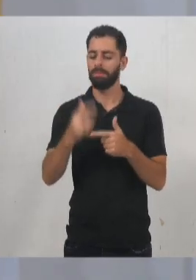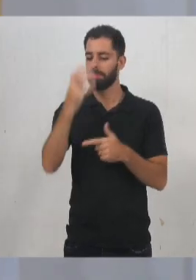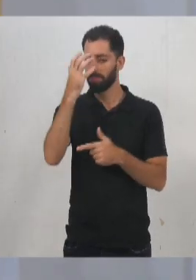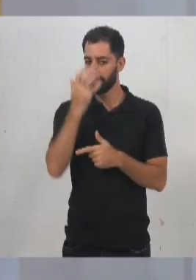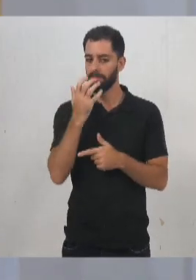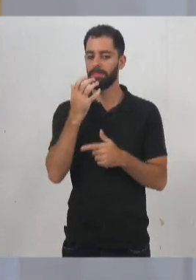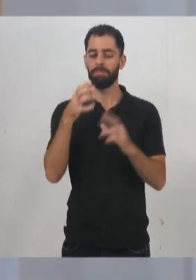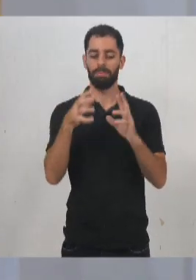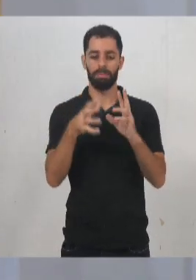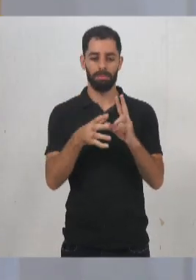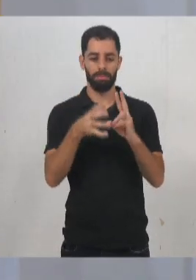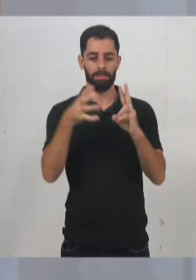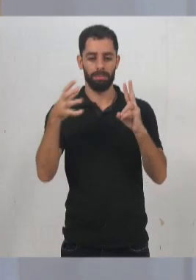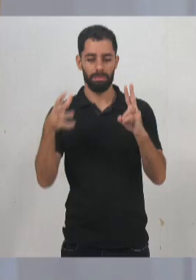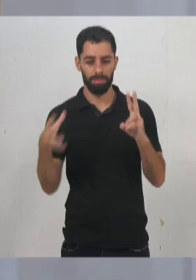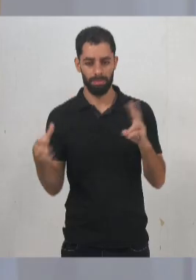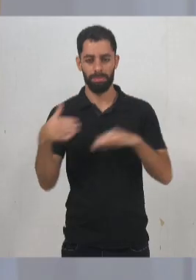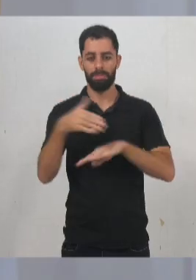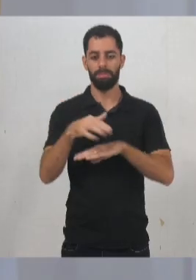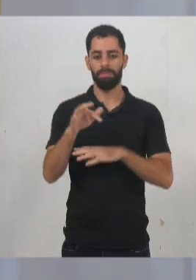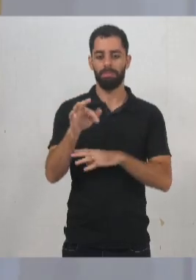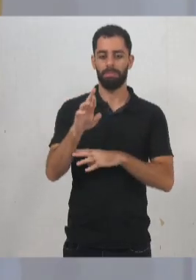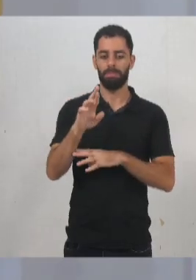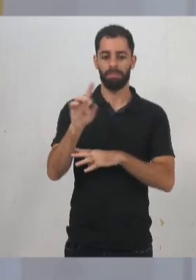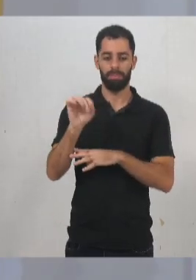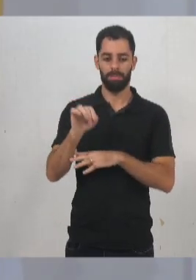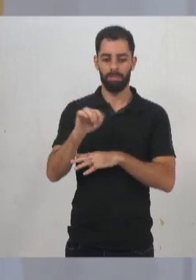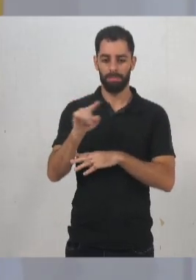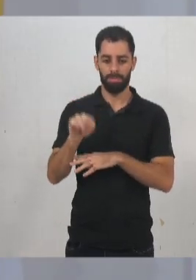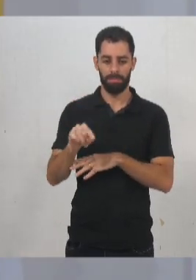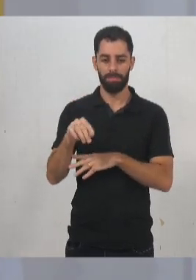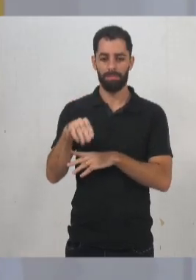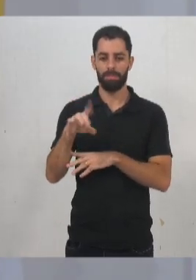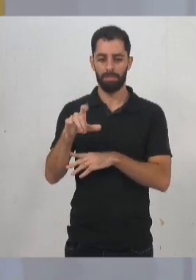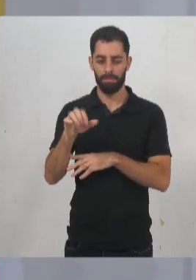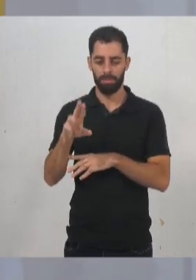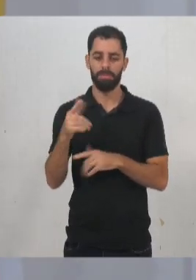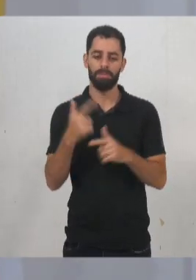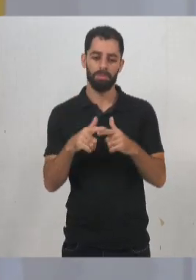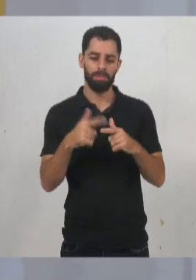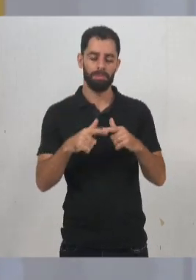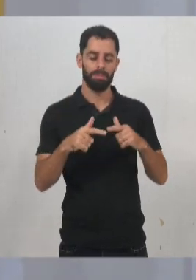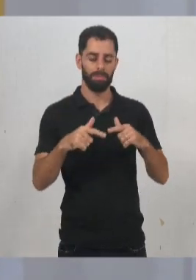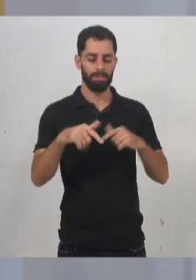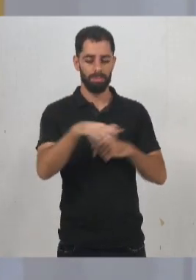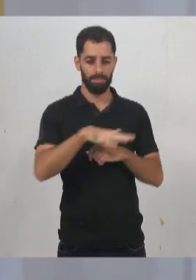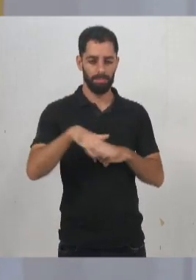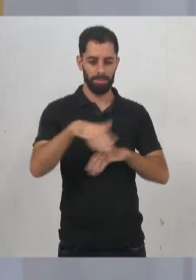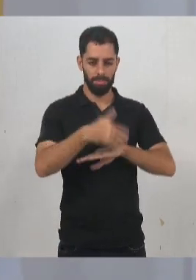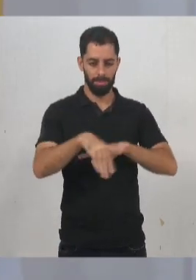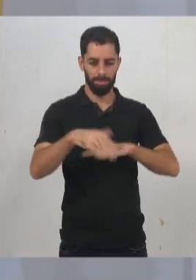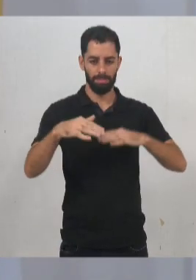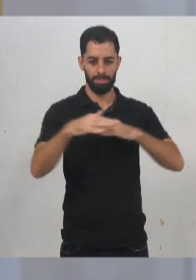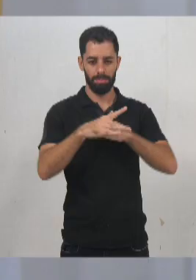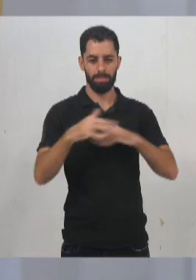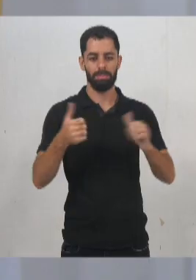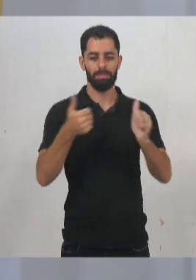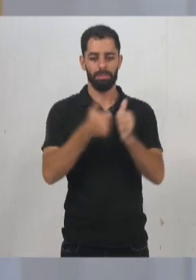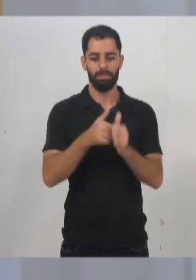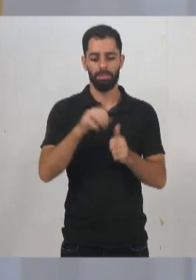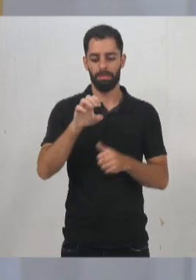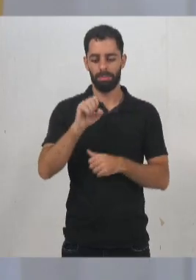no bairro velha Grande na Rua FR Miller né Com relação à insegurança no trânsito ali em frente ao SF erão Rebelo próximo à